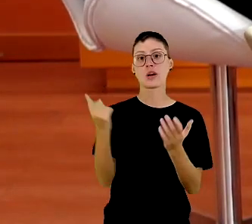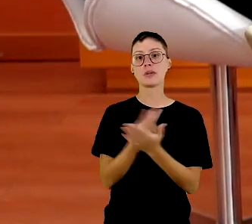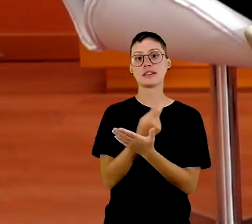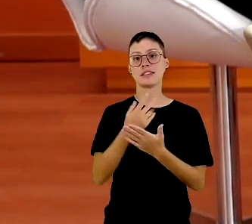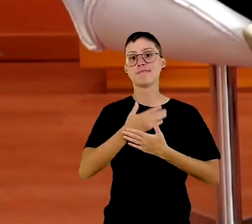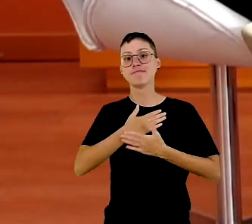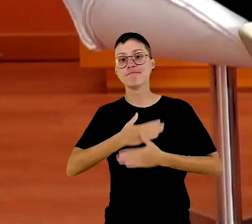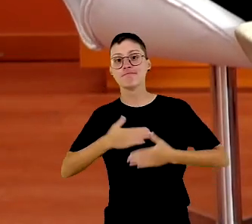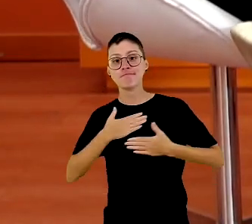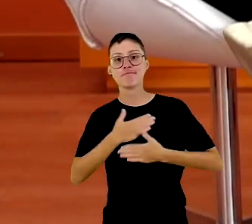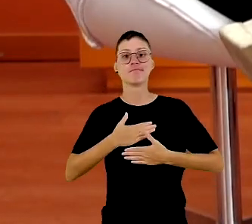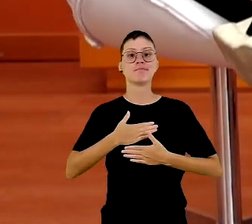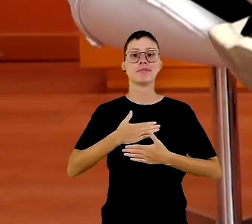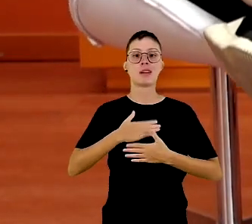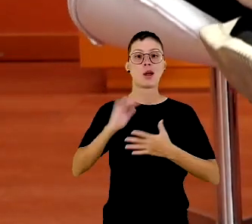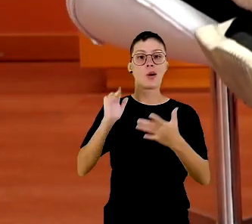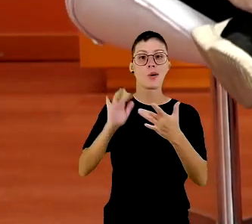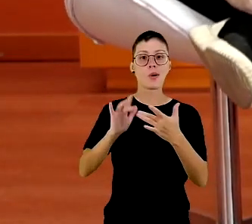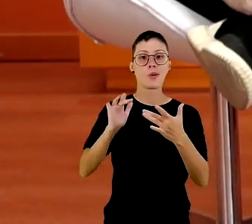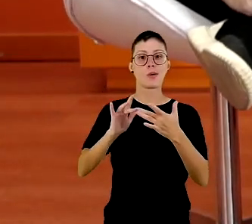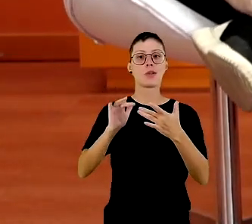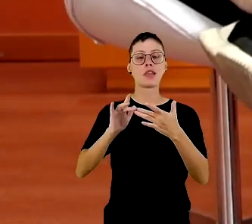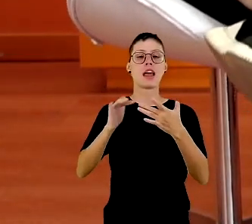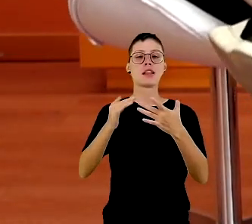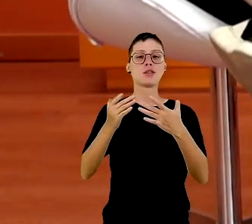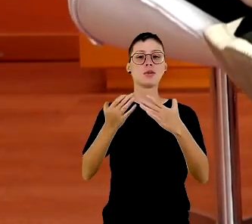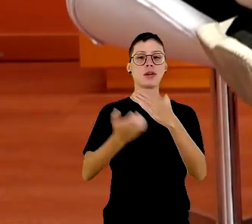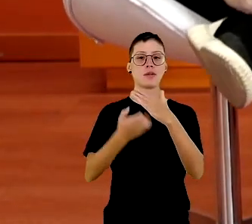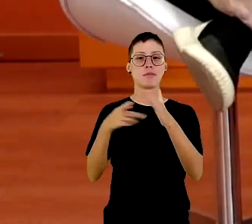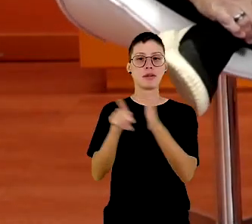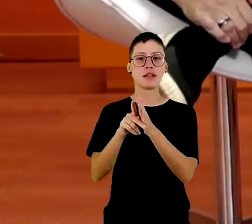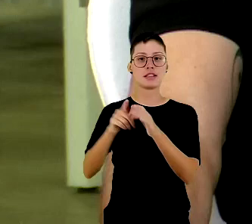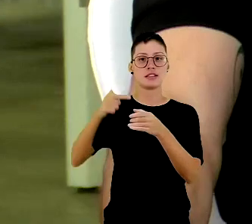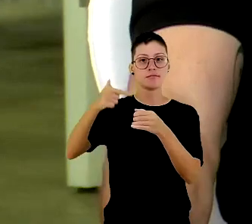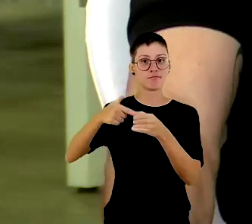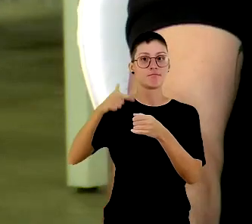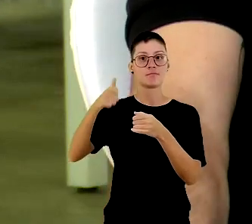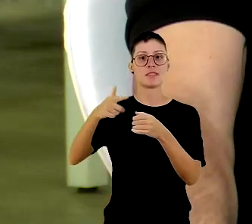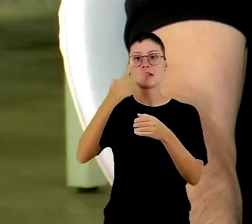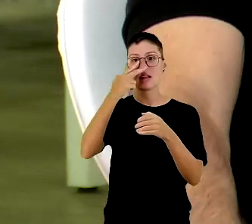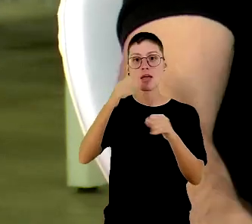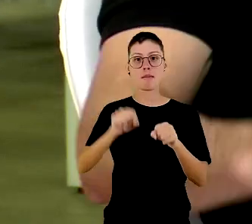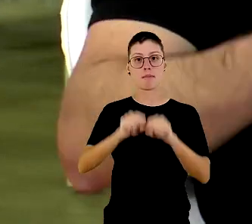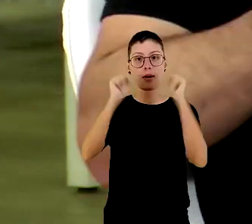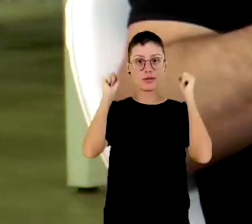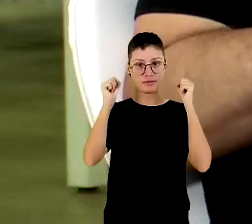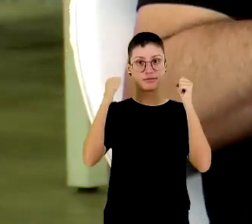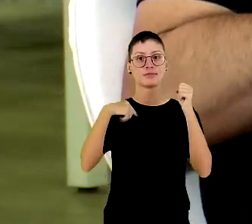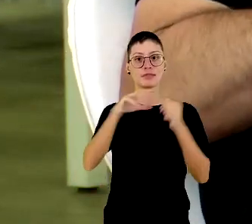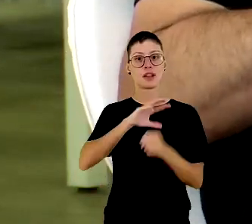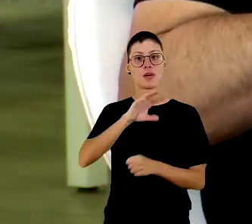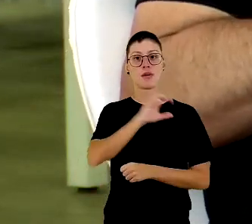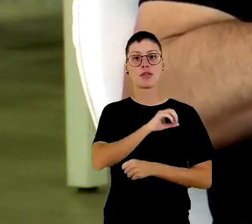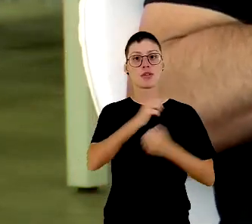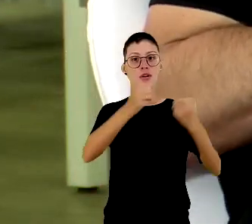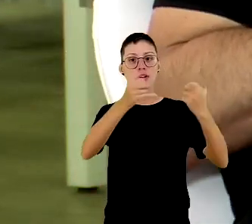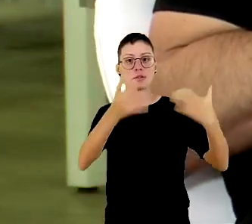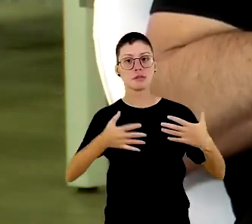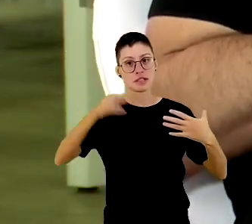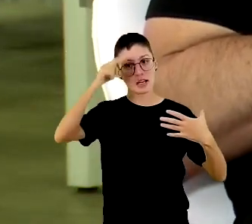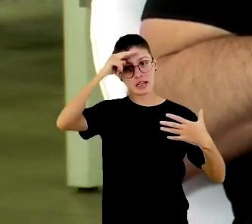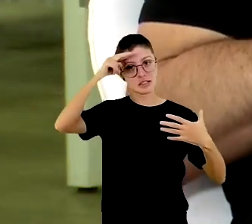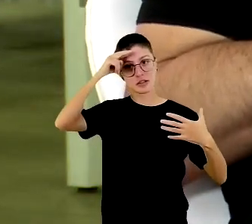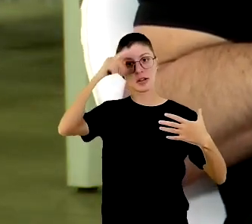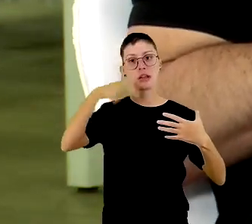em contato com a sua concessionária de energia, é uma experiência super frustrante. Eu adoro contar um caso, mudei de apartamento, aí